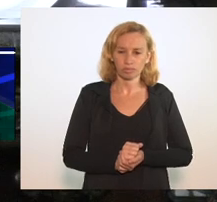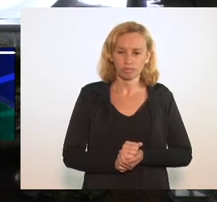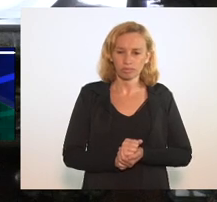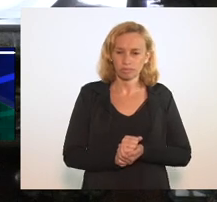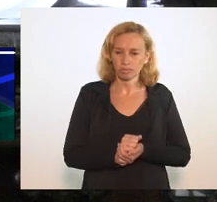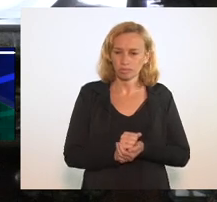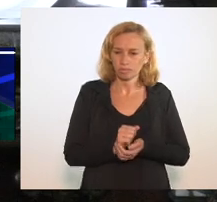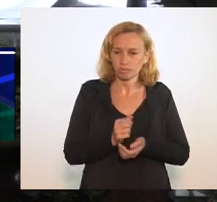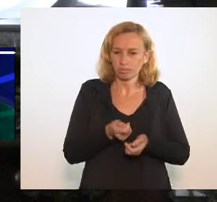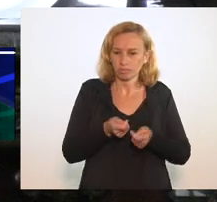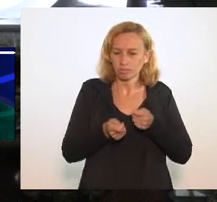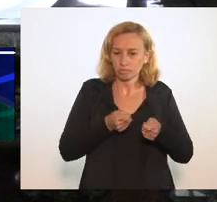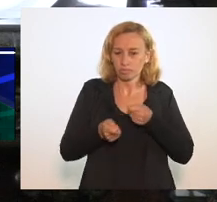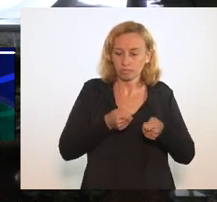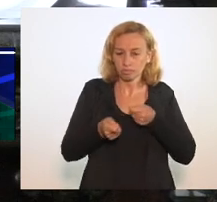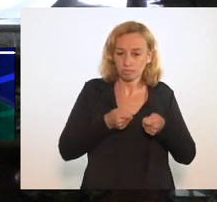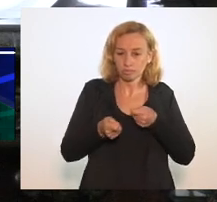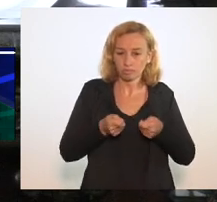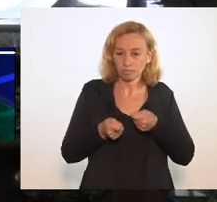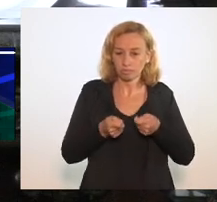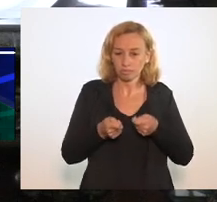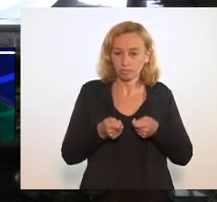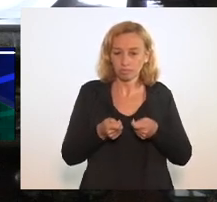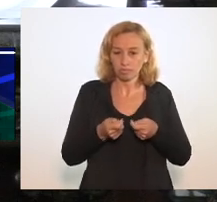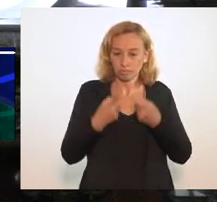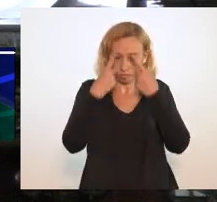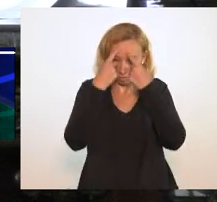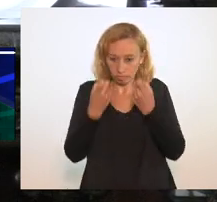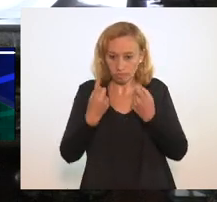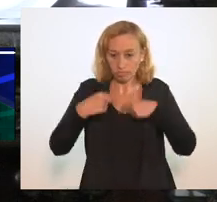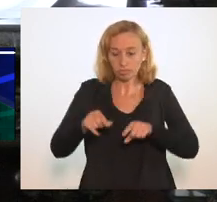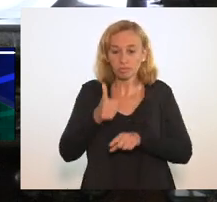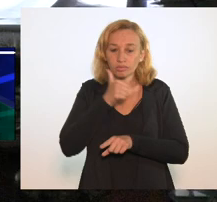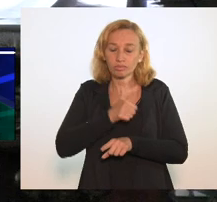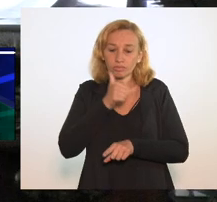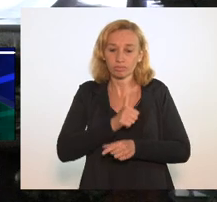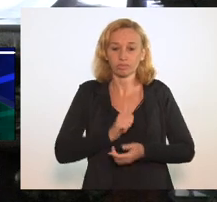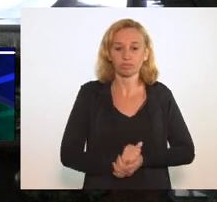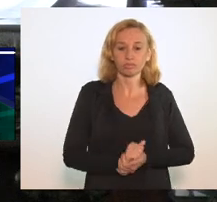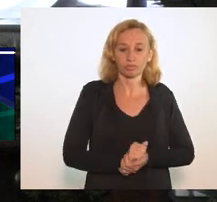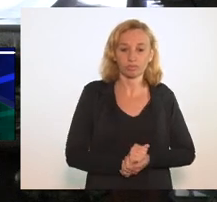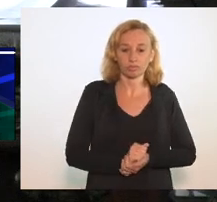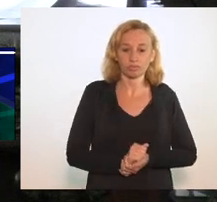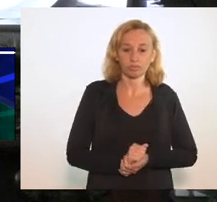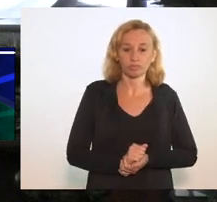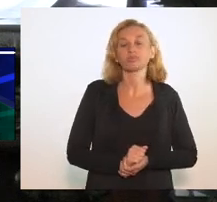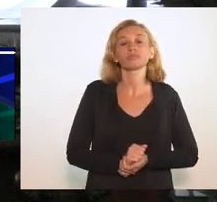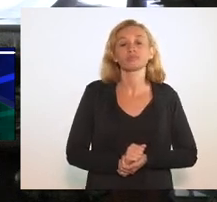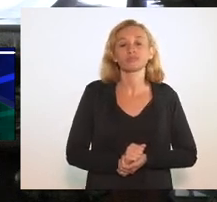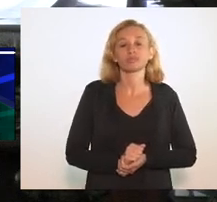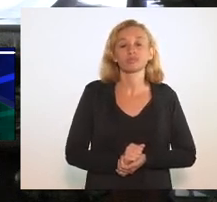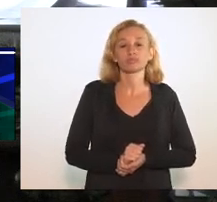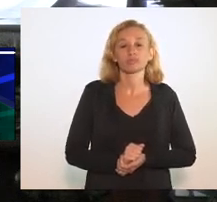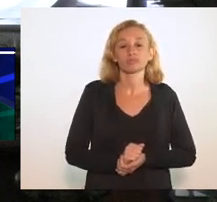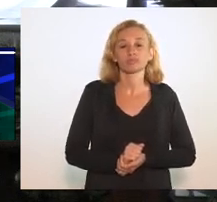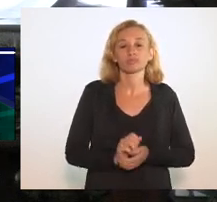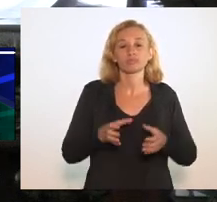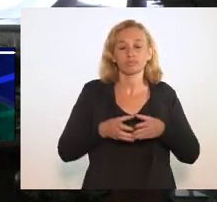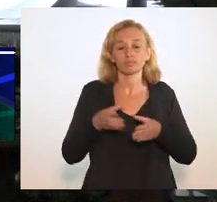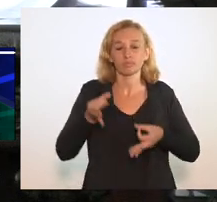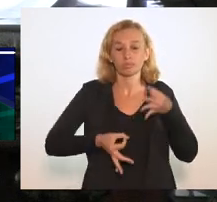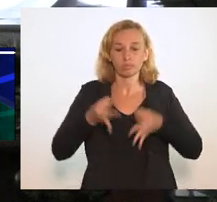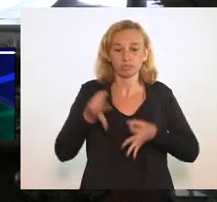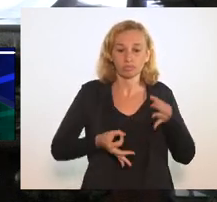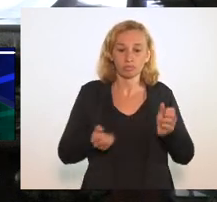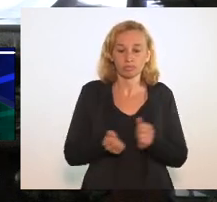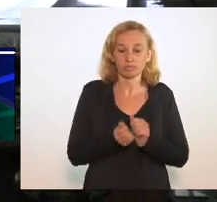violência doméstica e familiar contra a mulher no âmbito do Estado do Rio de Janeiro e da outras providências. Pareceres da Comissão de Constituição pela constitucionalidade